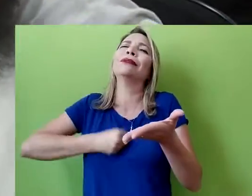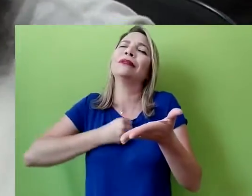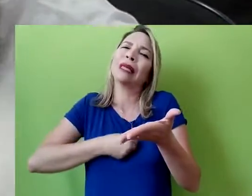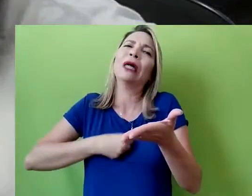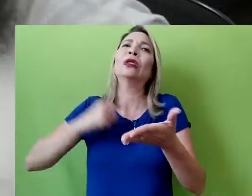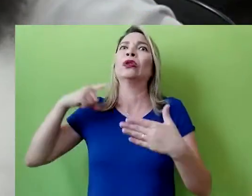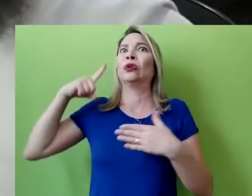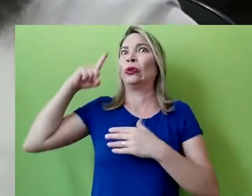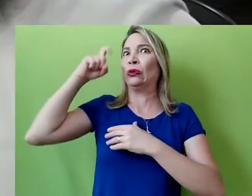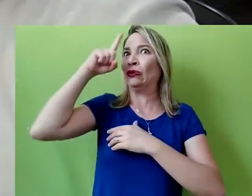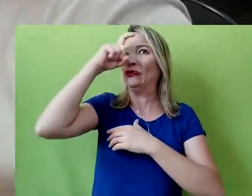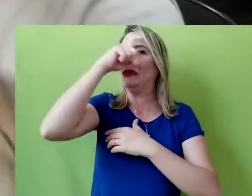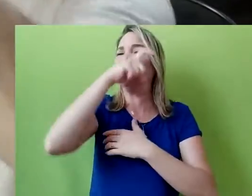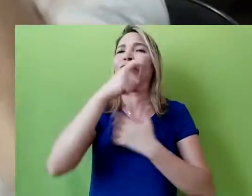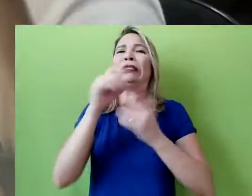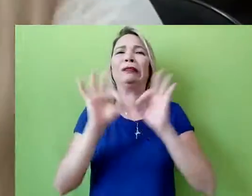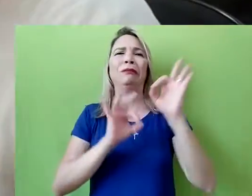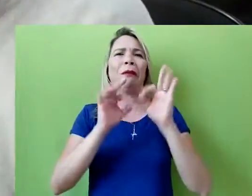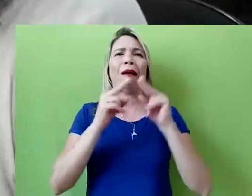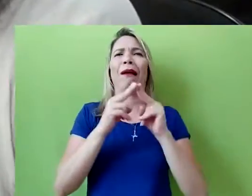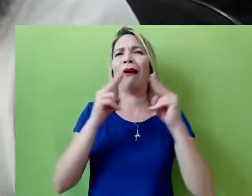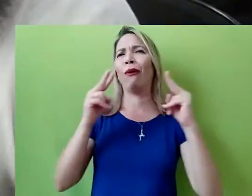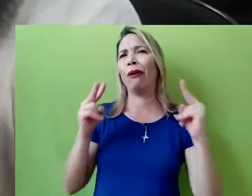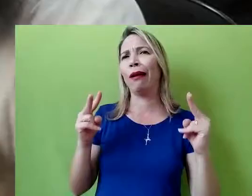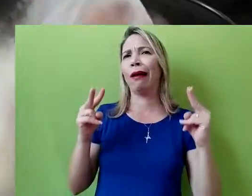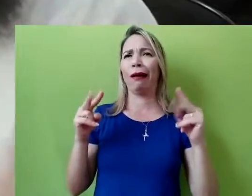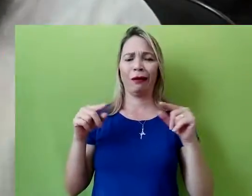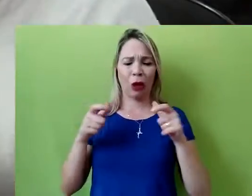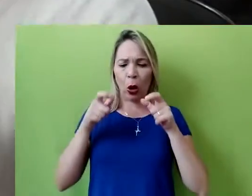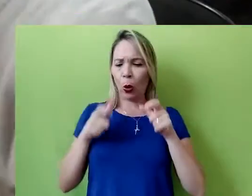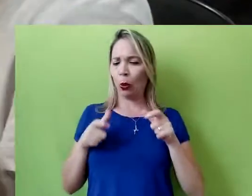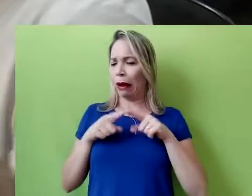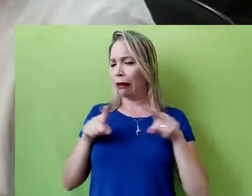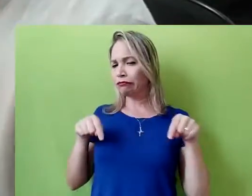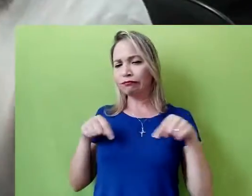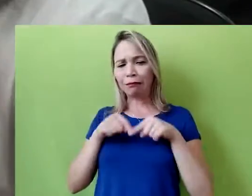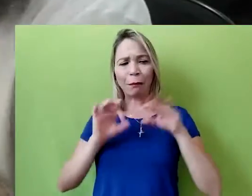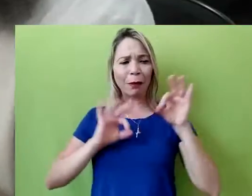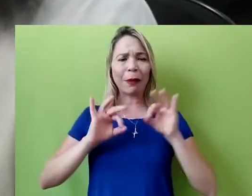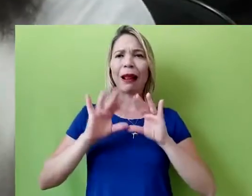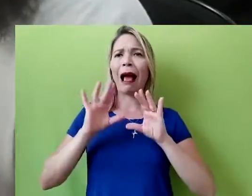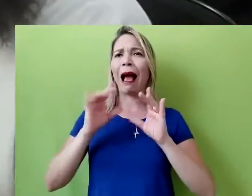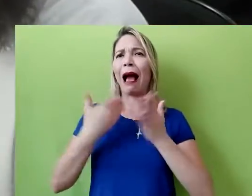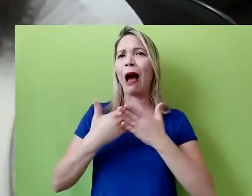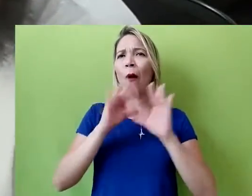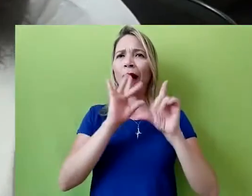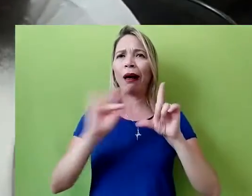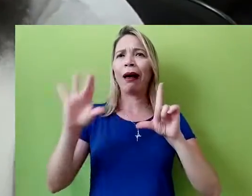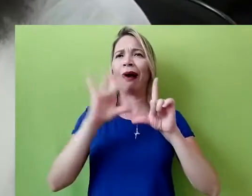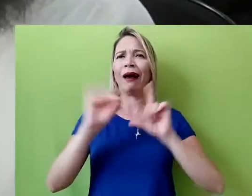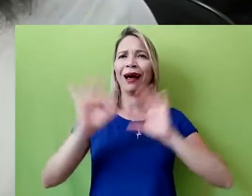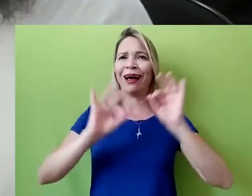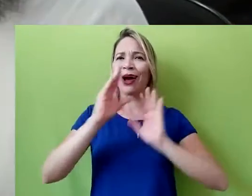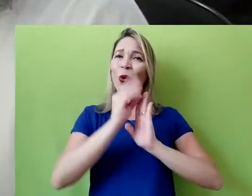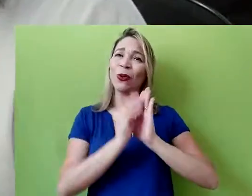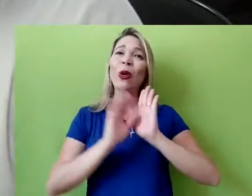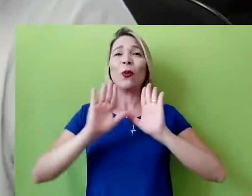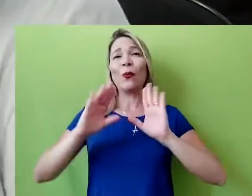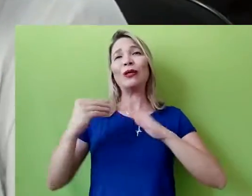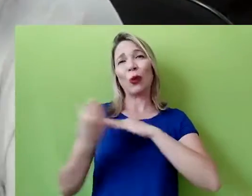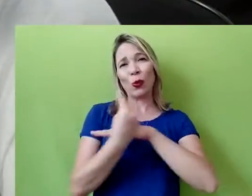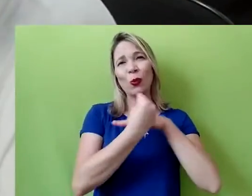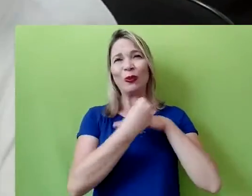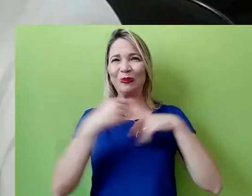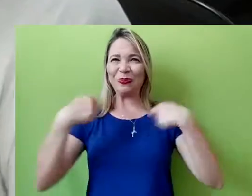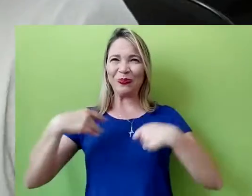tá osso, né, ficar nesse espaço aqui, compartilhando as aulas, fazendo conteúdo, mas enfim, a gente precisa se